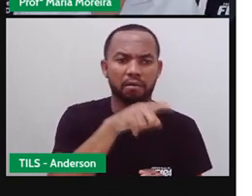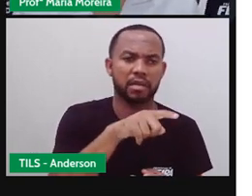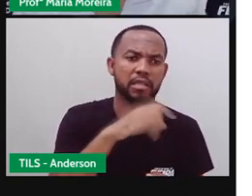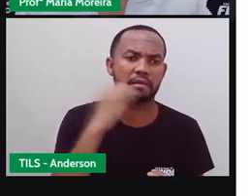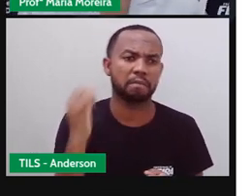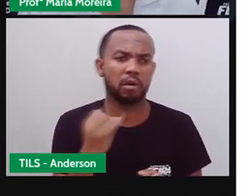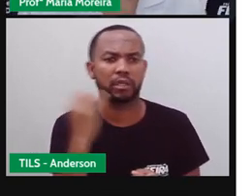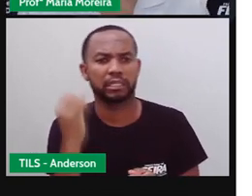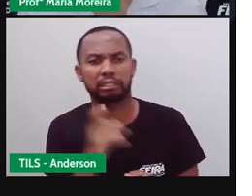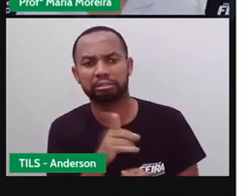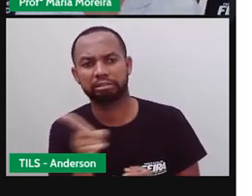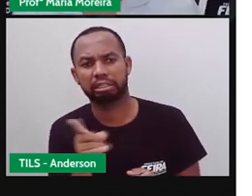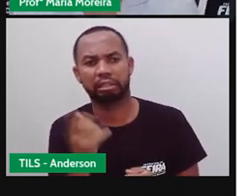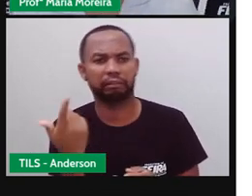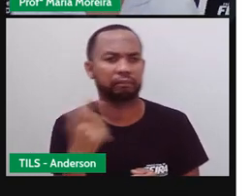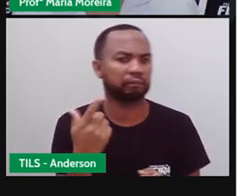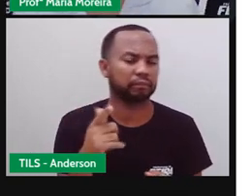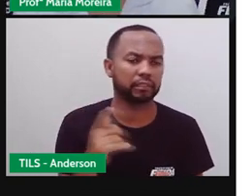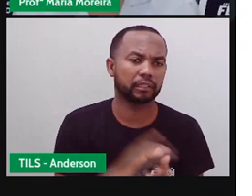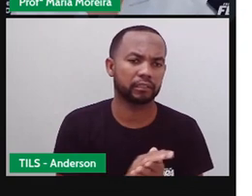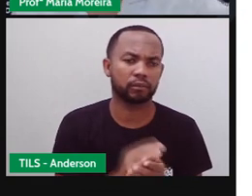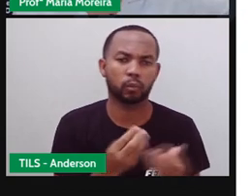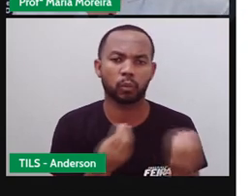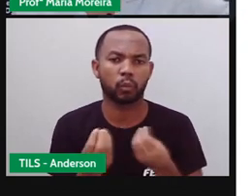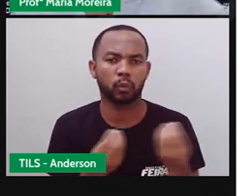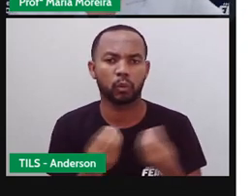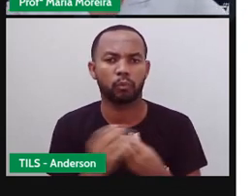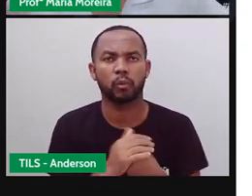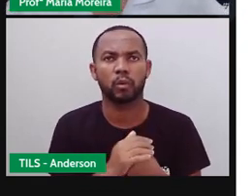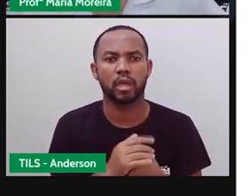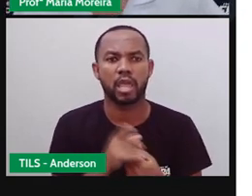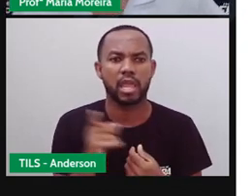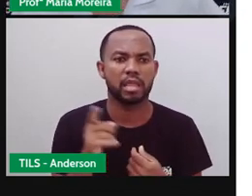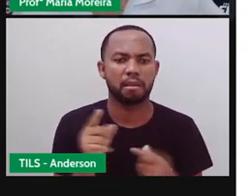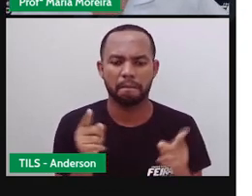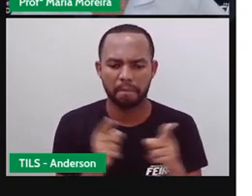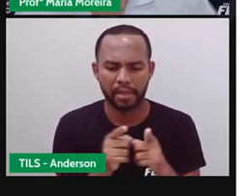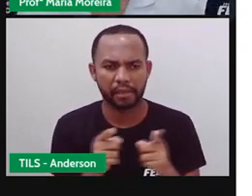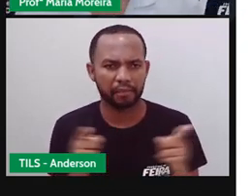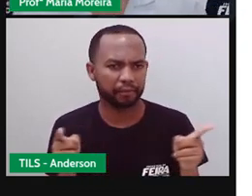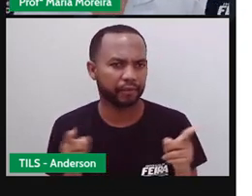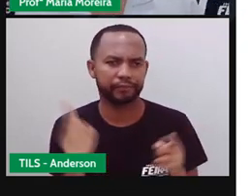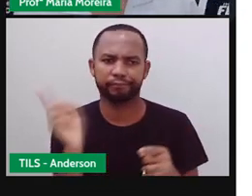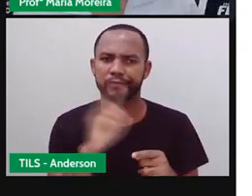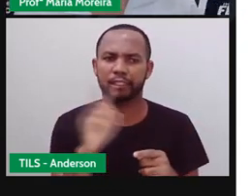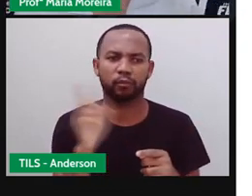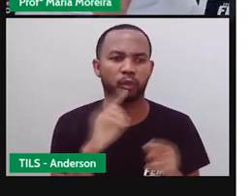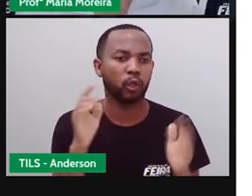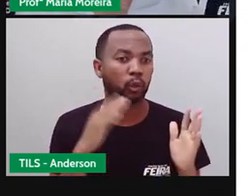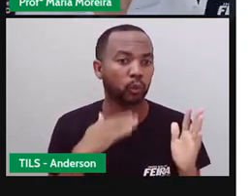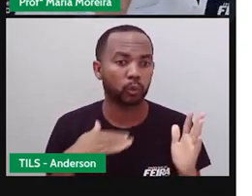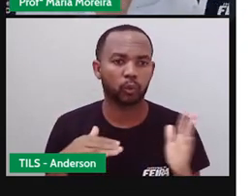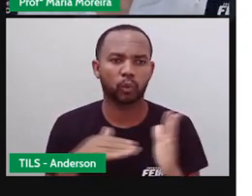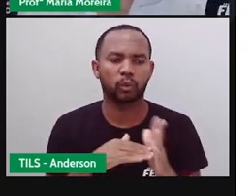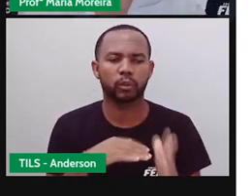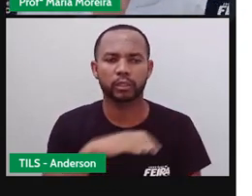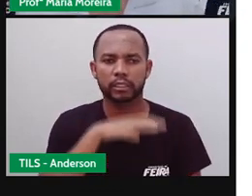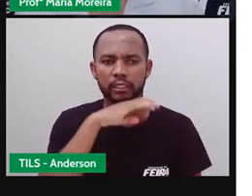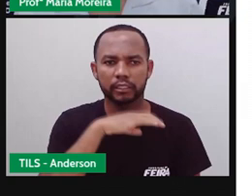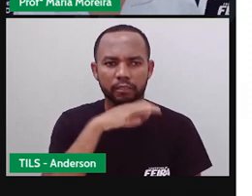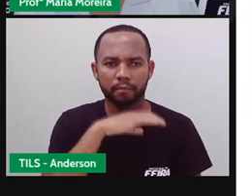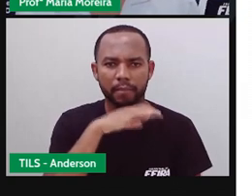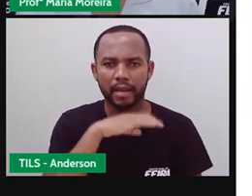importante do que outra porque ele é vertebrado ou invertebrado porque uma é grande o outro é pequeno Não todos os animais